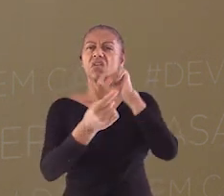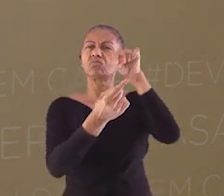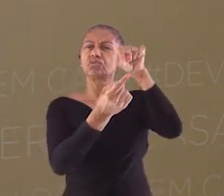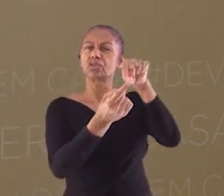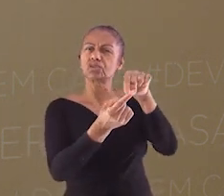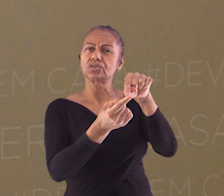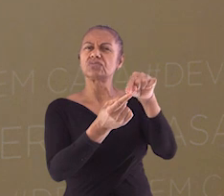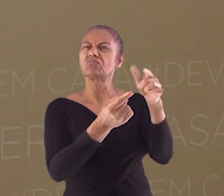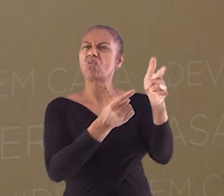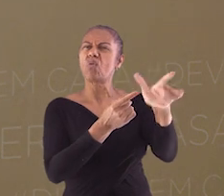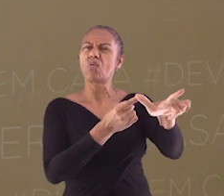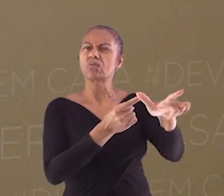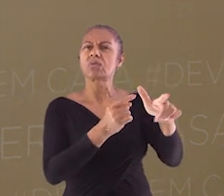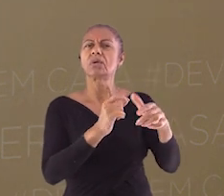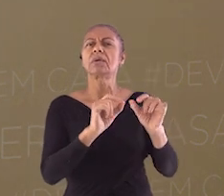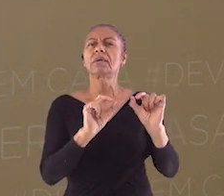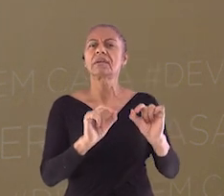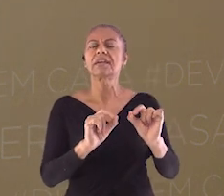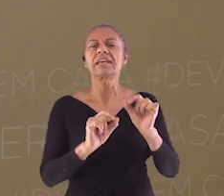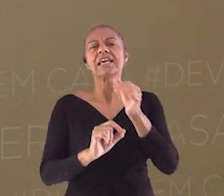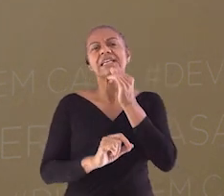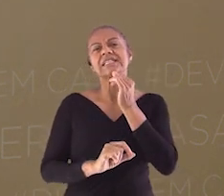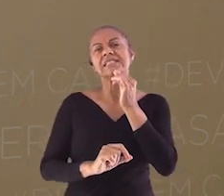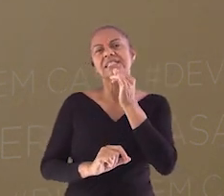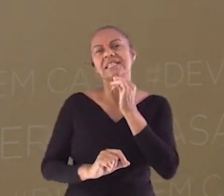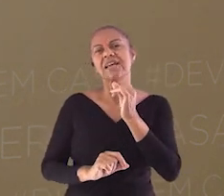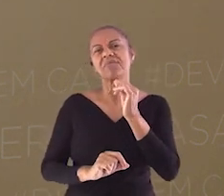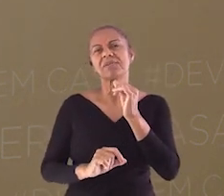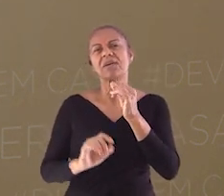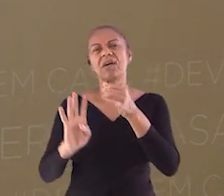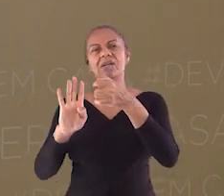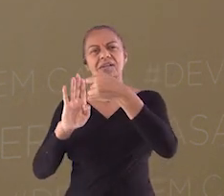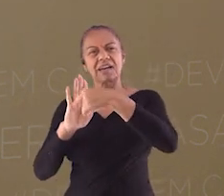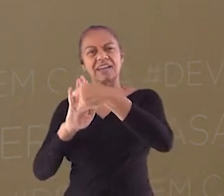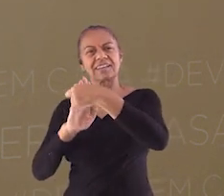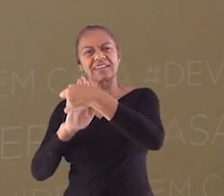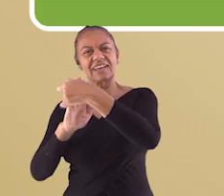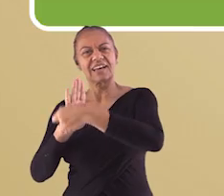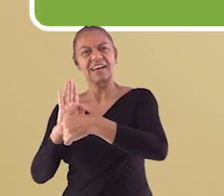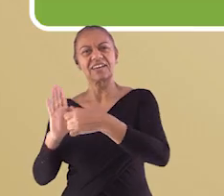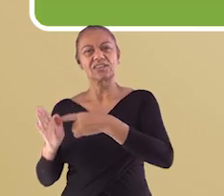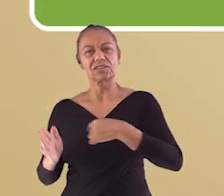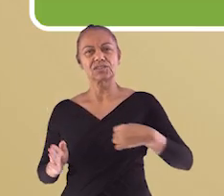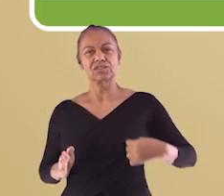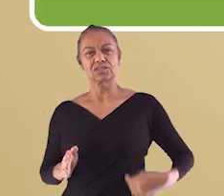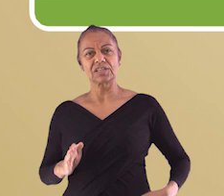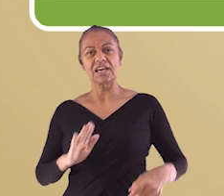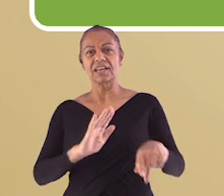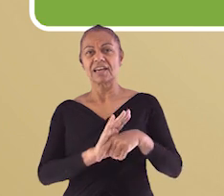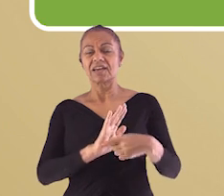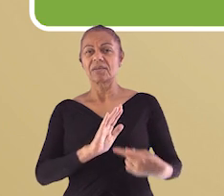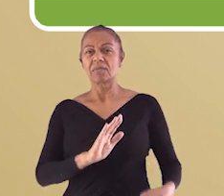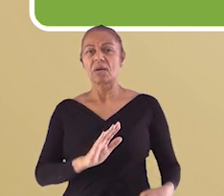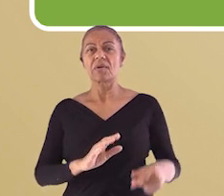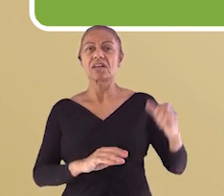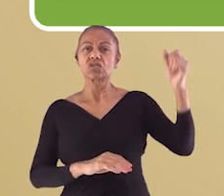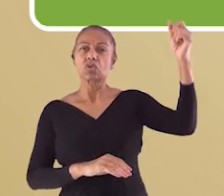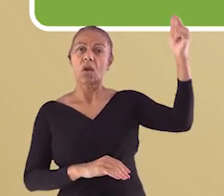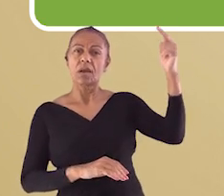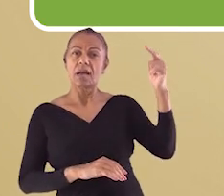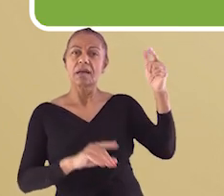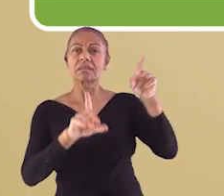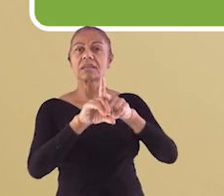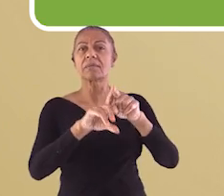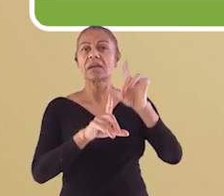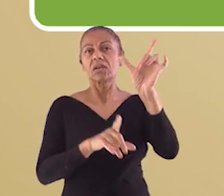Um exemplo é o calendário chinês, que é tanto solar quanto lunar e marca as festas e tradições